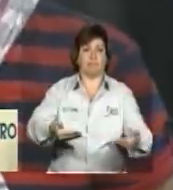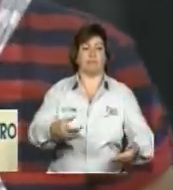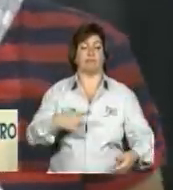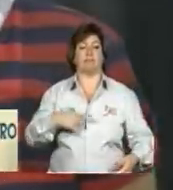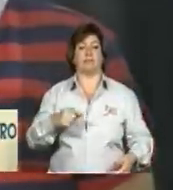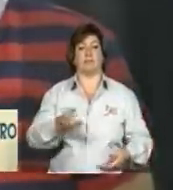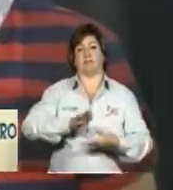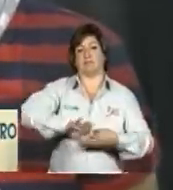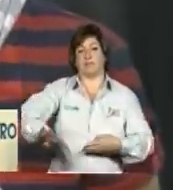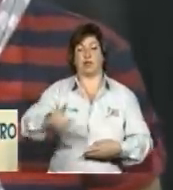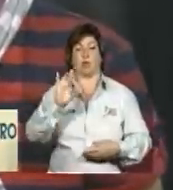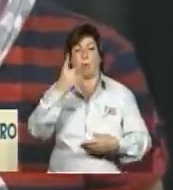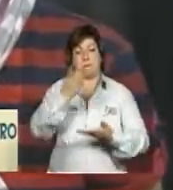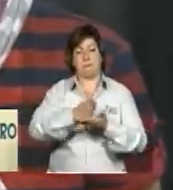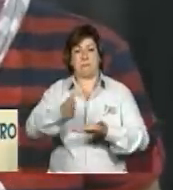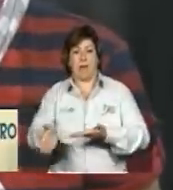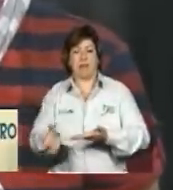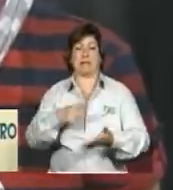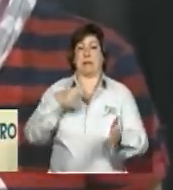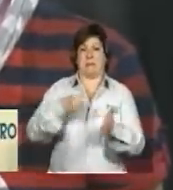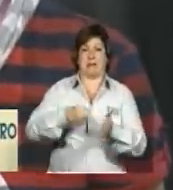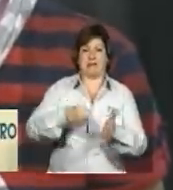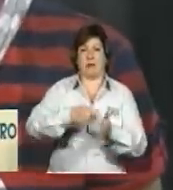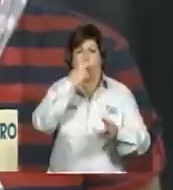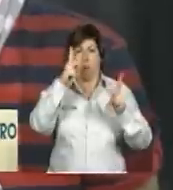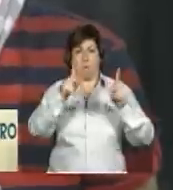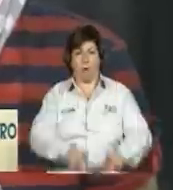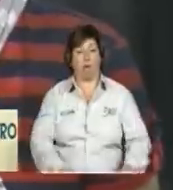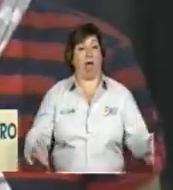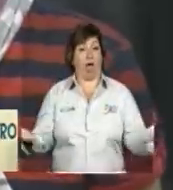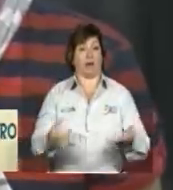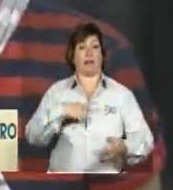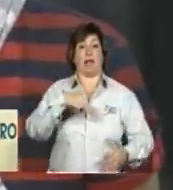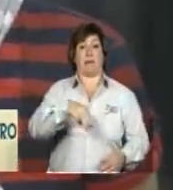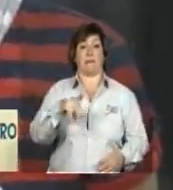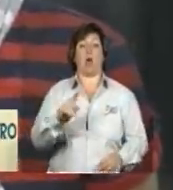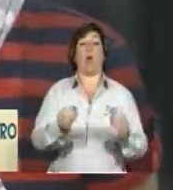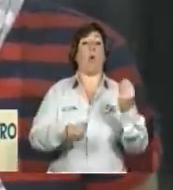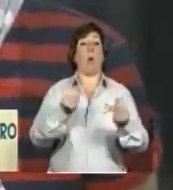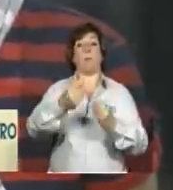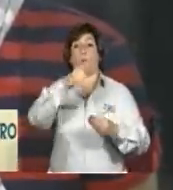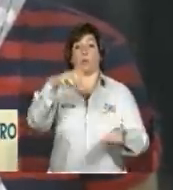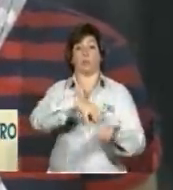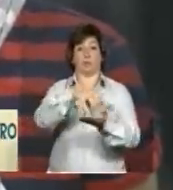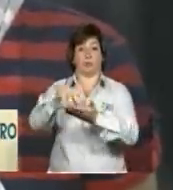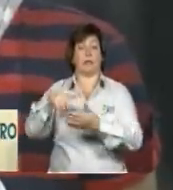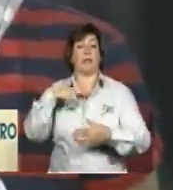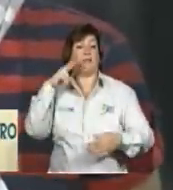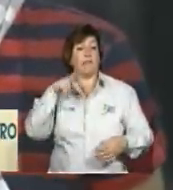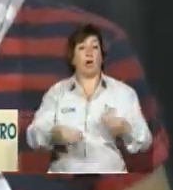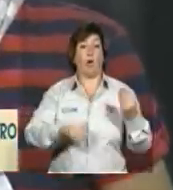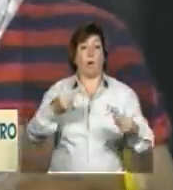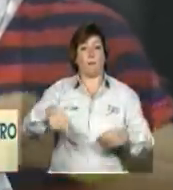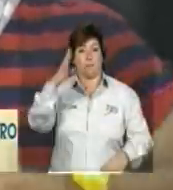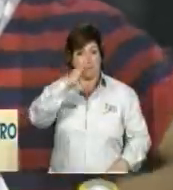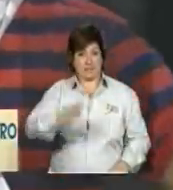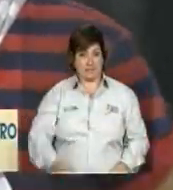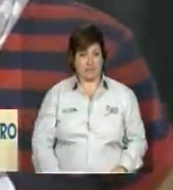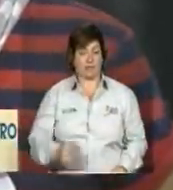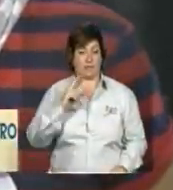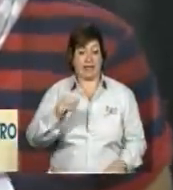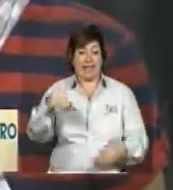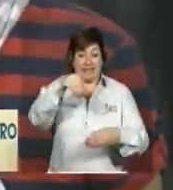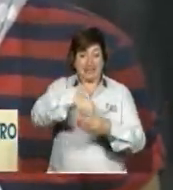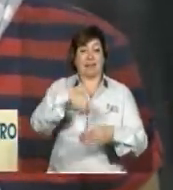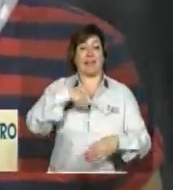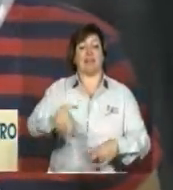foi rejeitado só uma parte, tendo pressão popular, tendo agora uma MP? Como é que as outras delegações estão vendo a postura do Brasil, sendo que internamente